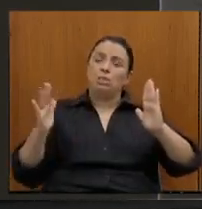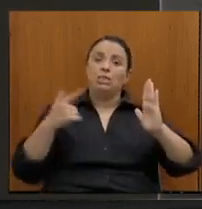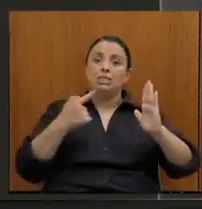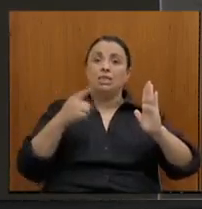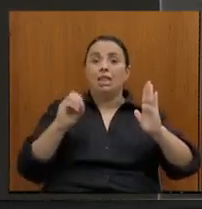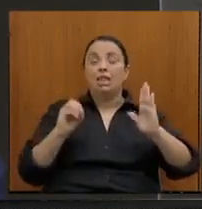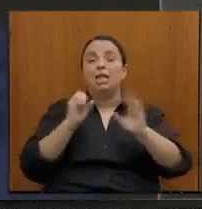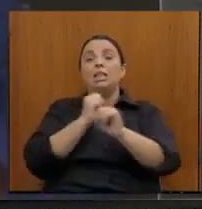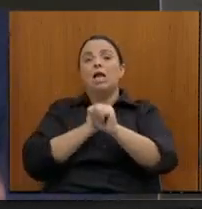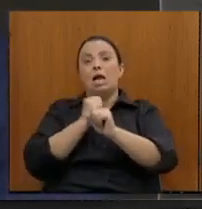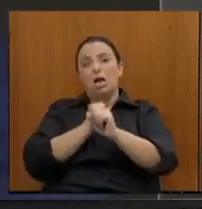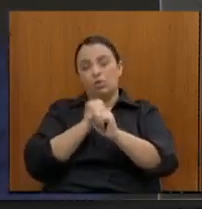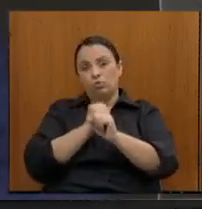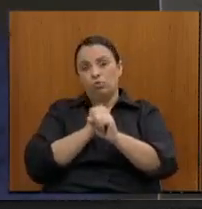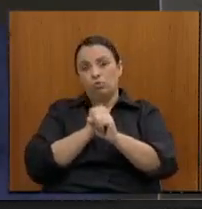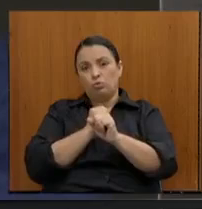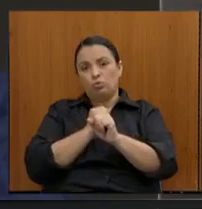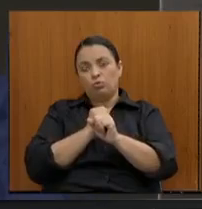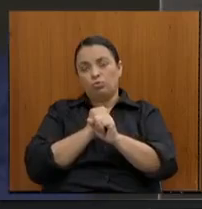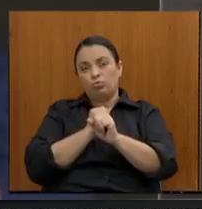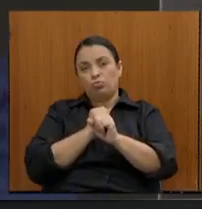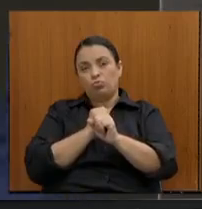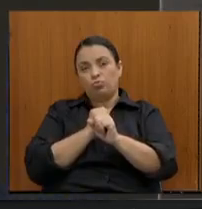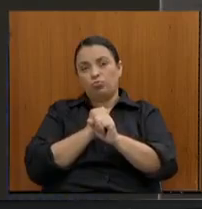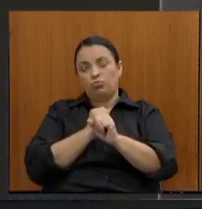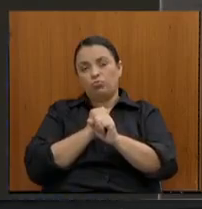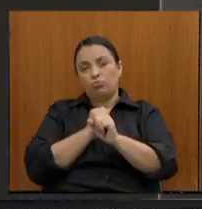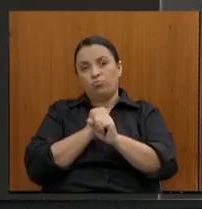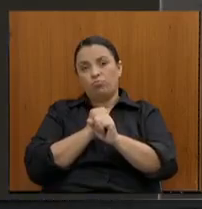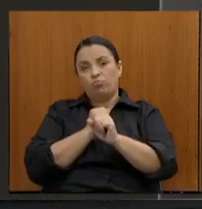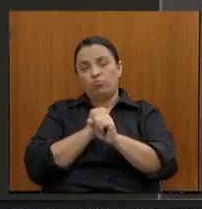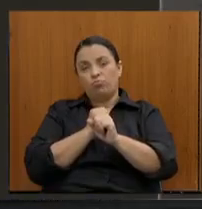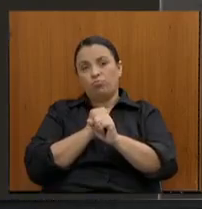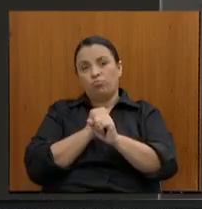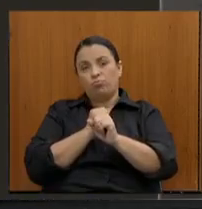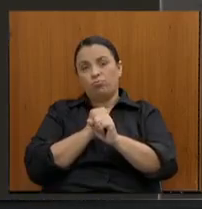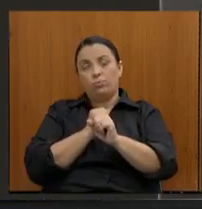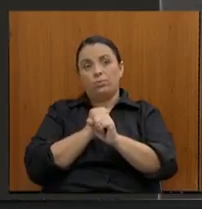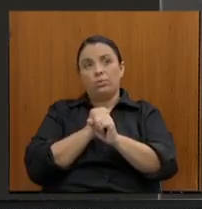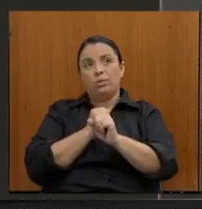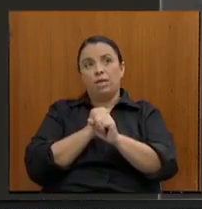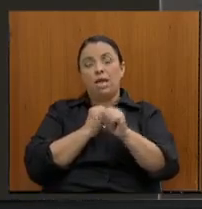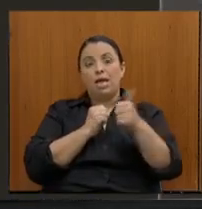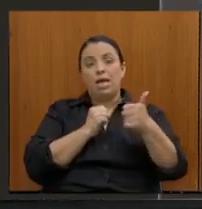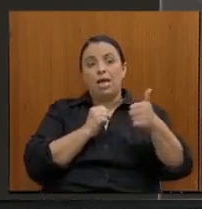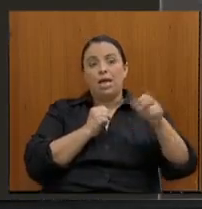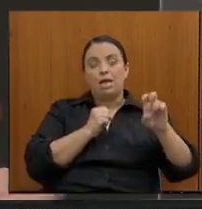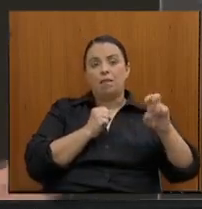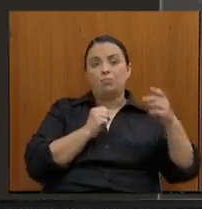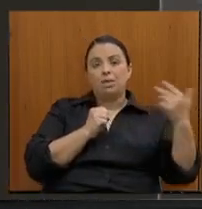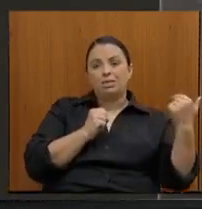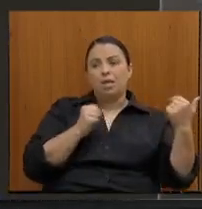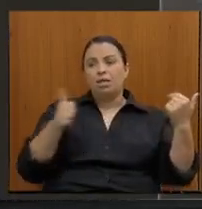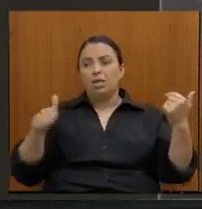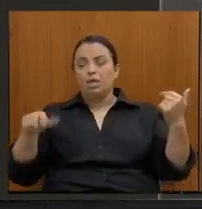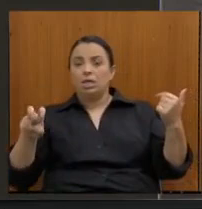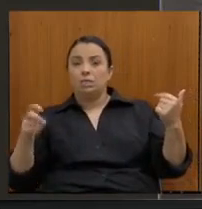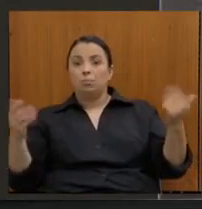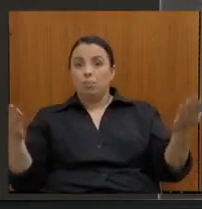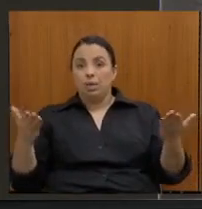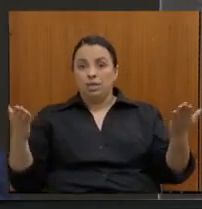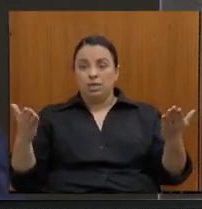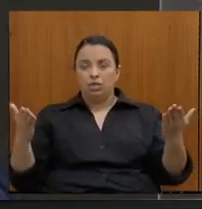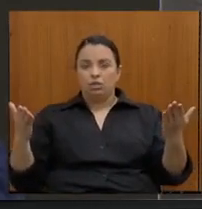dos 80 anos passados com os 15 anos mas mais presentes parece que são